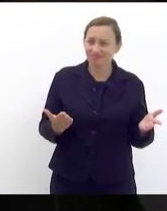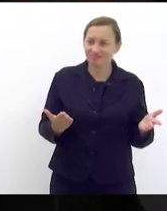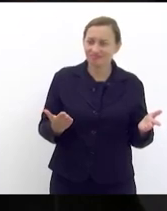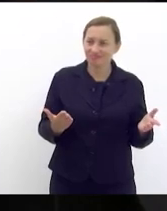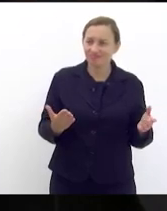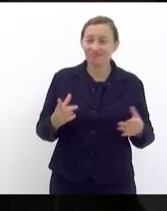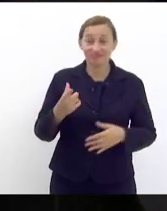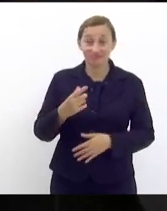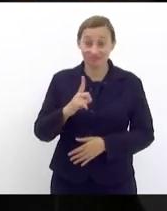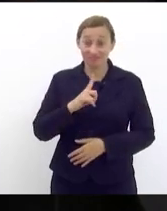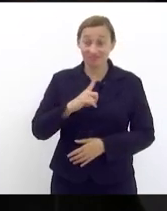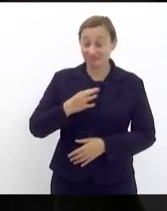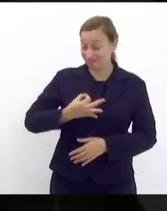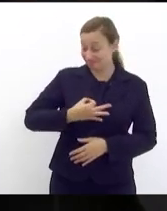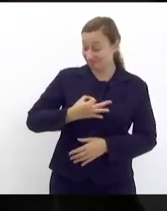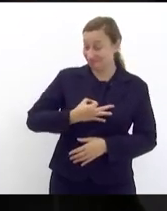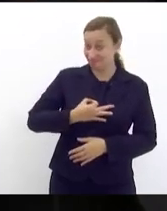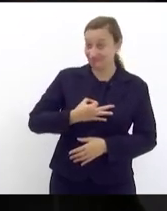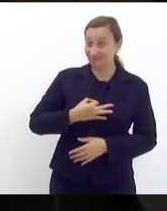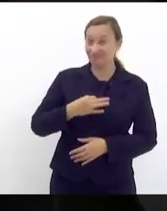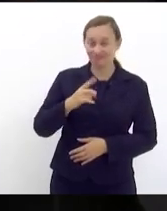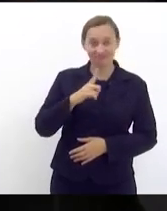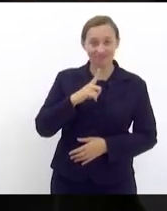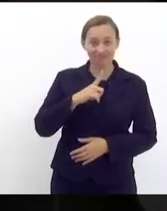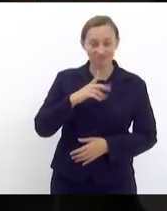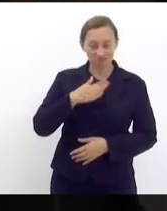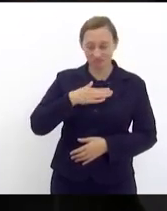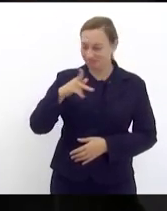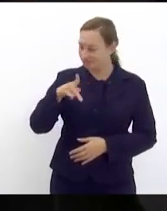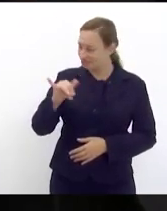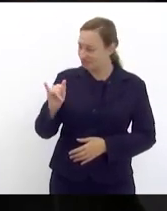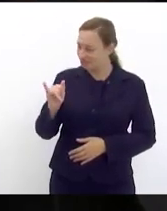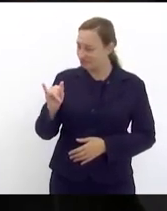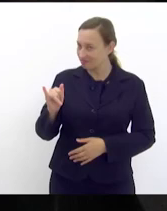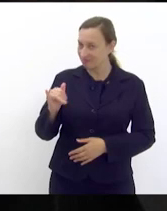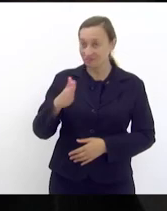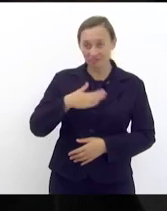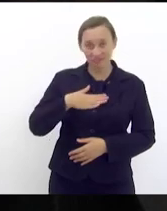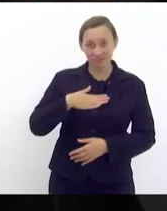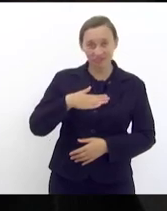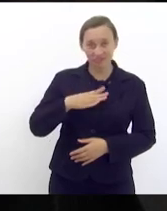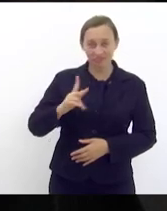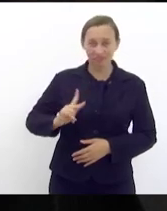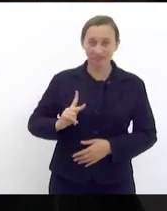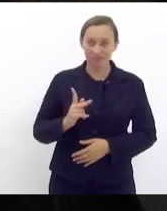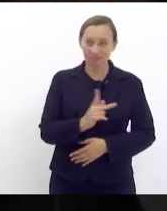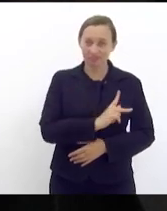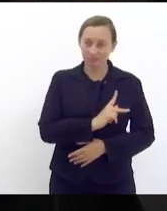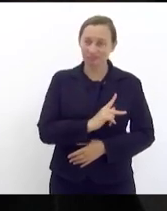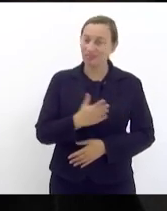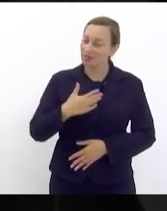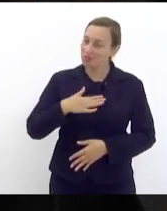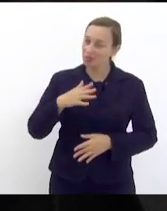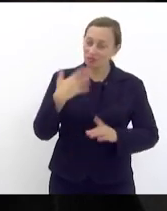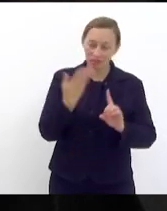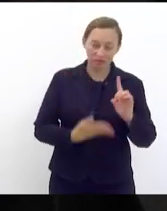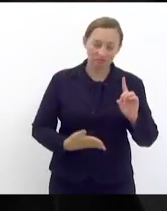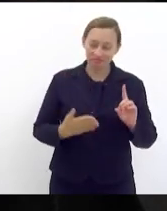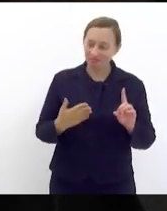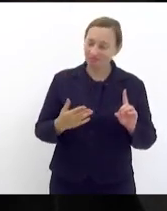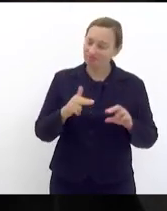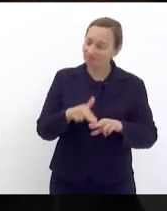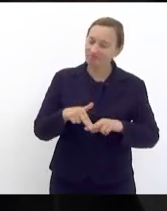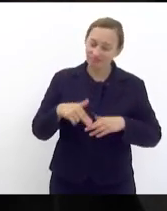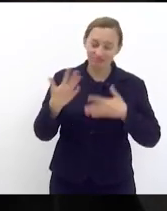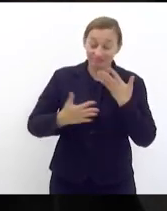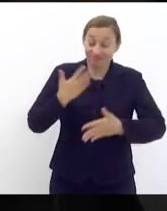a medalha, poder ter aqui o meu pai e ter o meu bispo na minha homenagem, para mim é motivo de